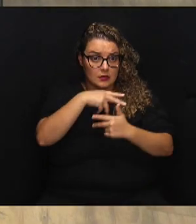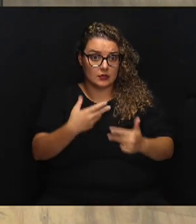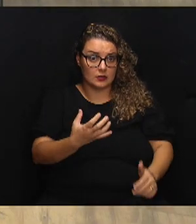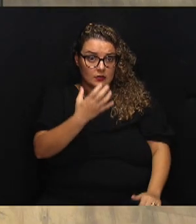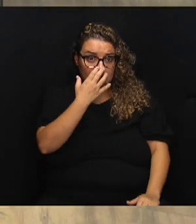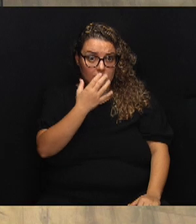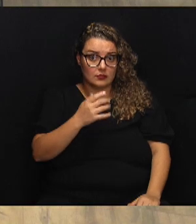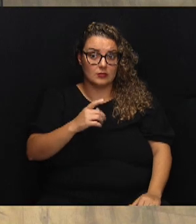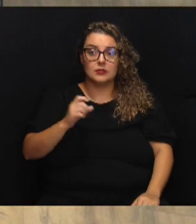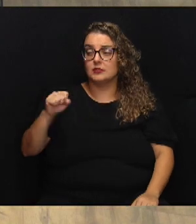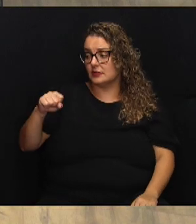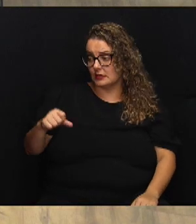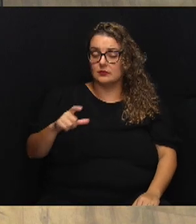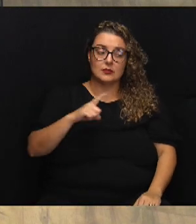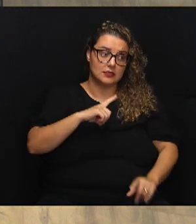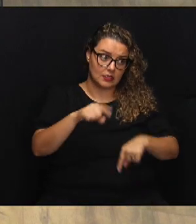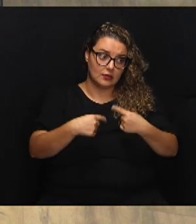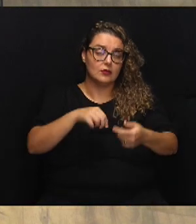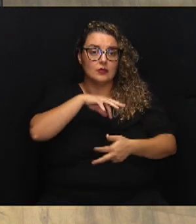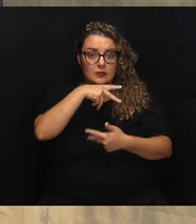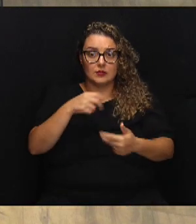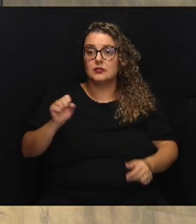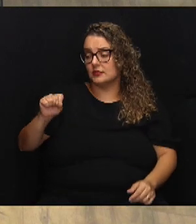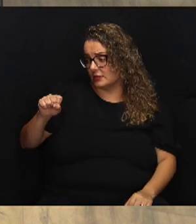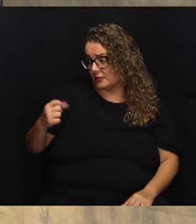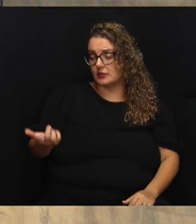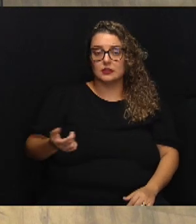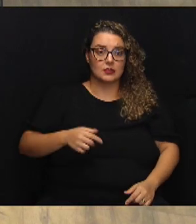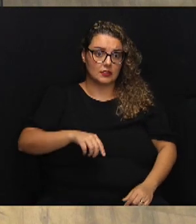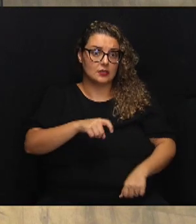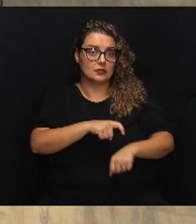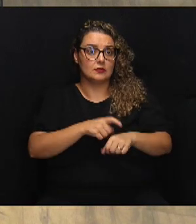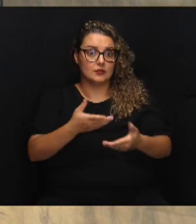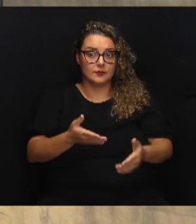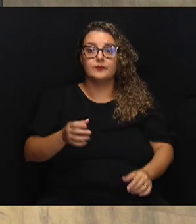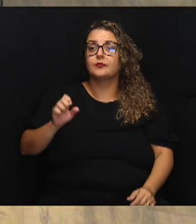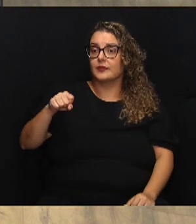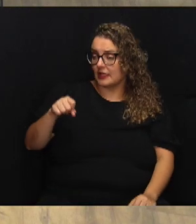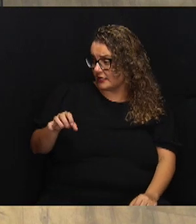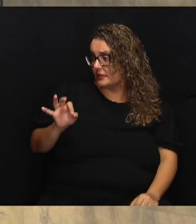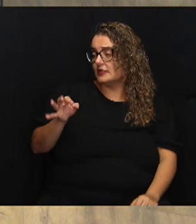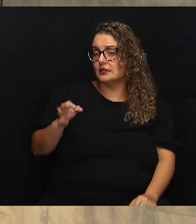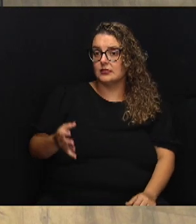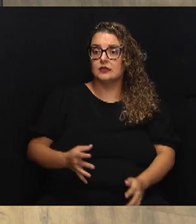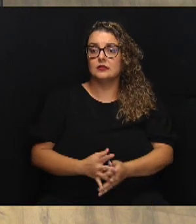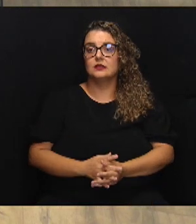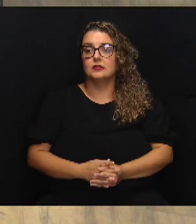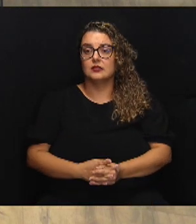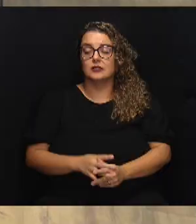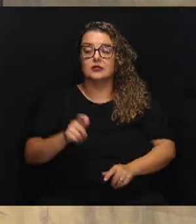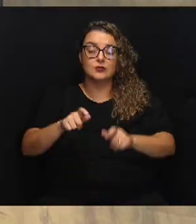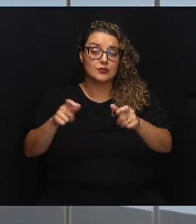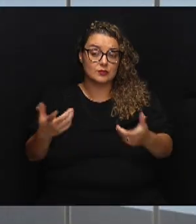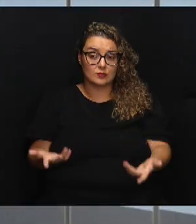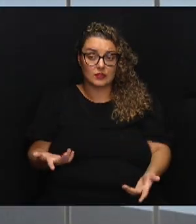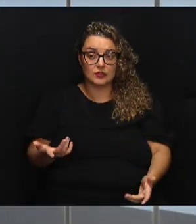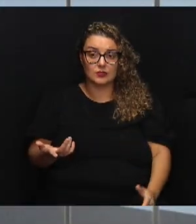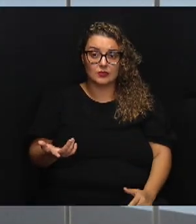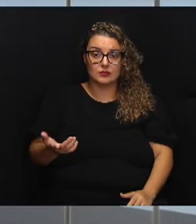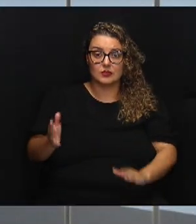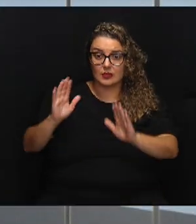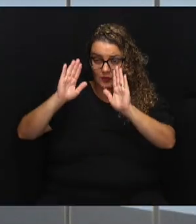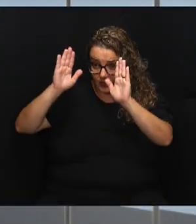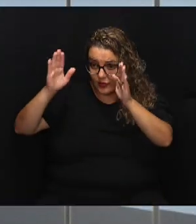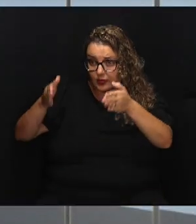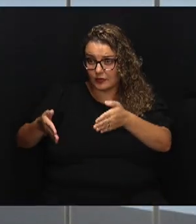mas sim, tem muitos outros animais que também estão nessa situação. Exatamente. Débora. As pessoas hoje, o universo é muito voltado para